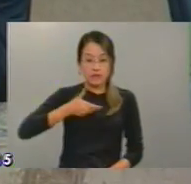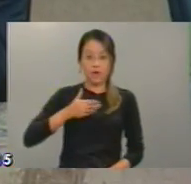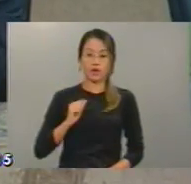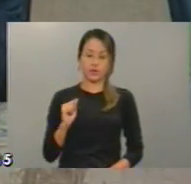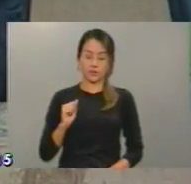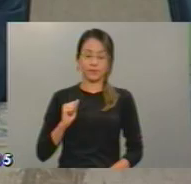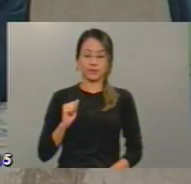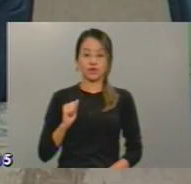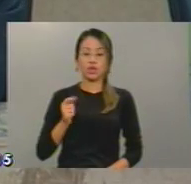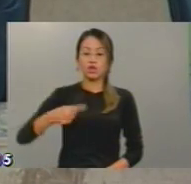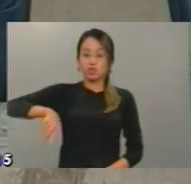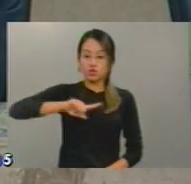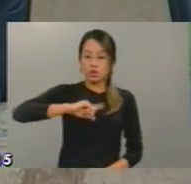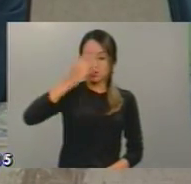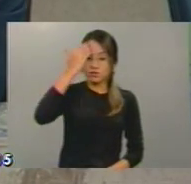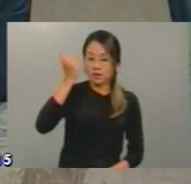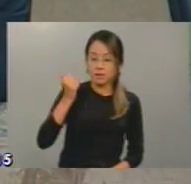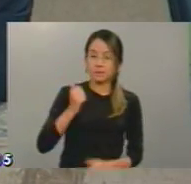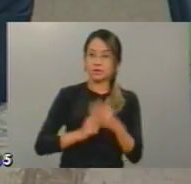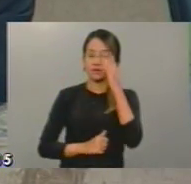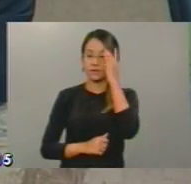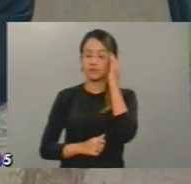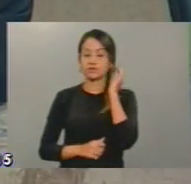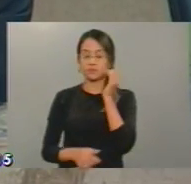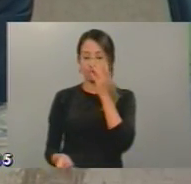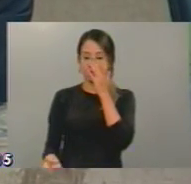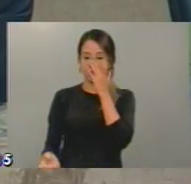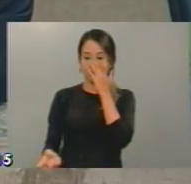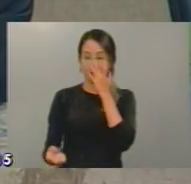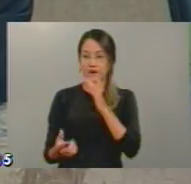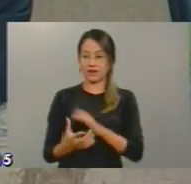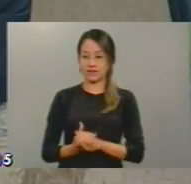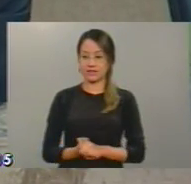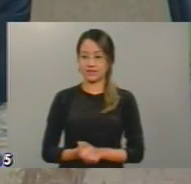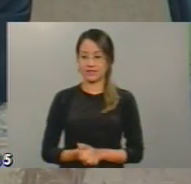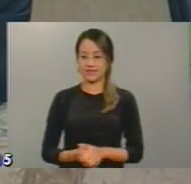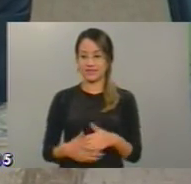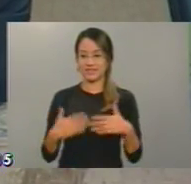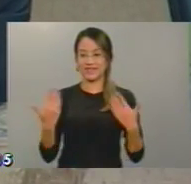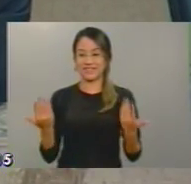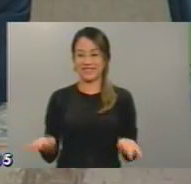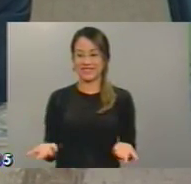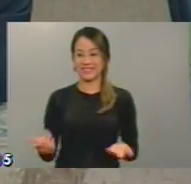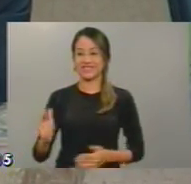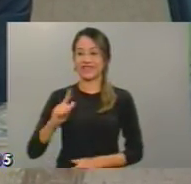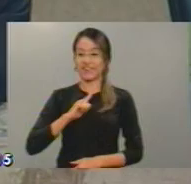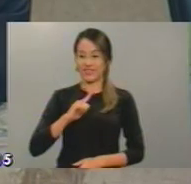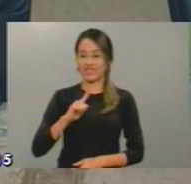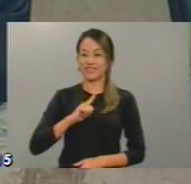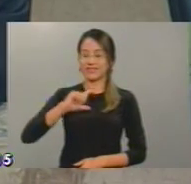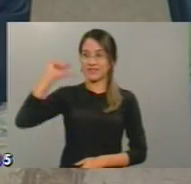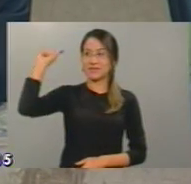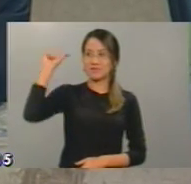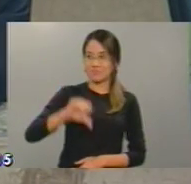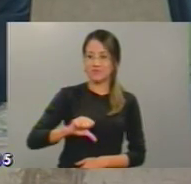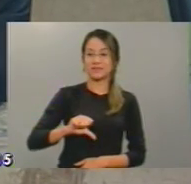nós reconhecemos que nos últimos meses essa questão tem piorado,